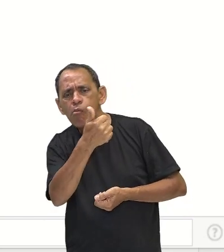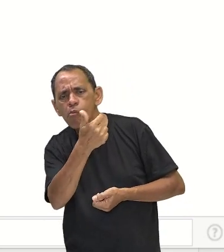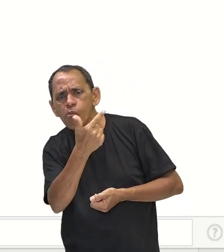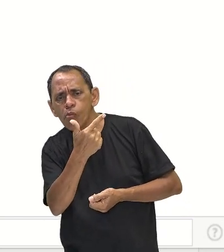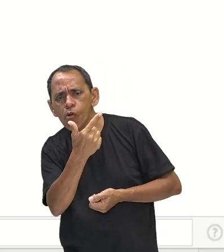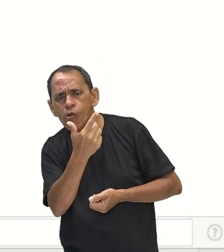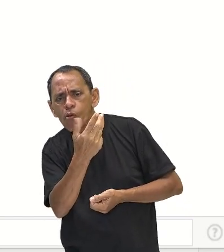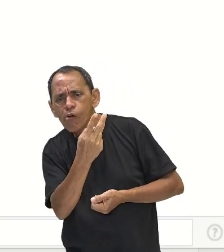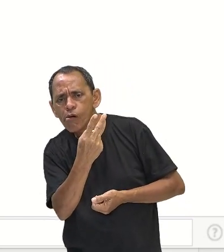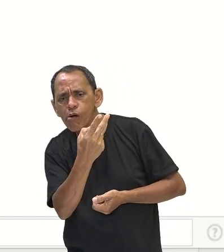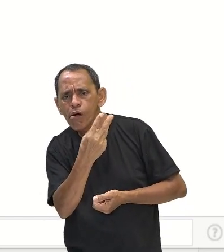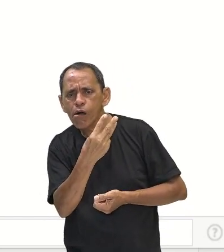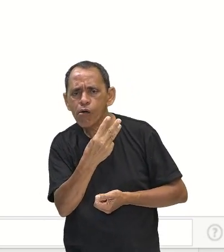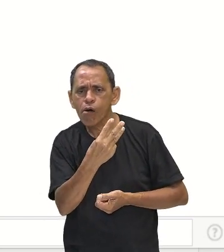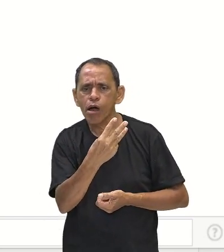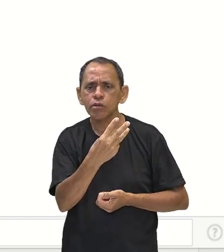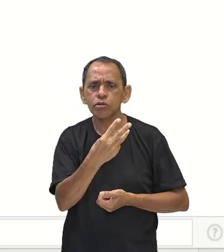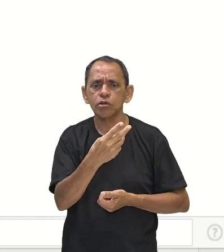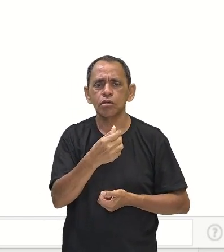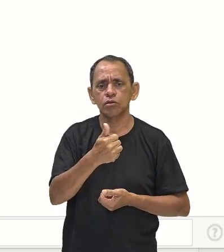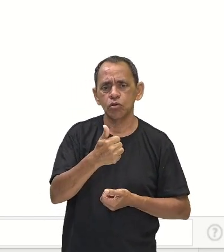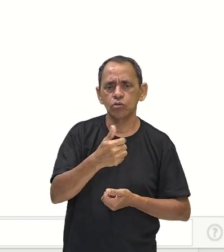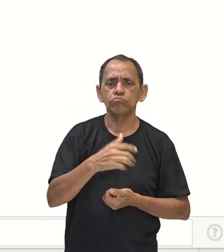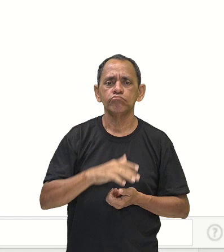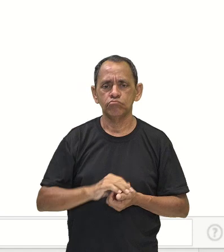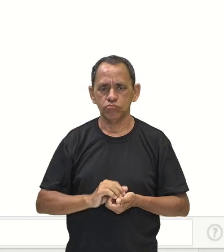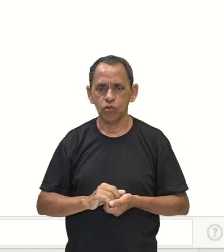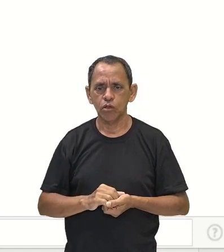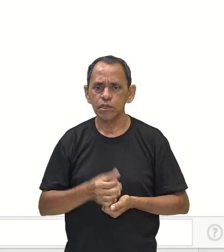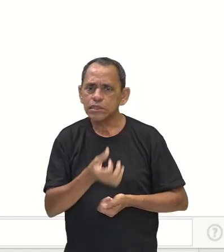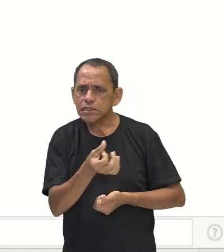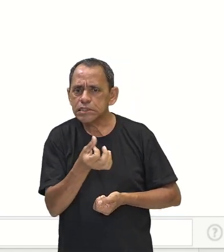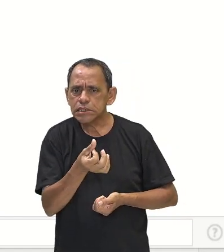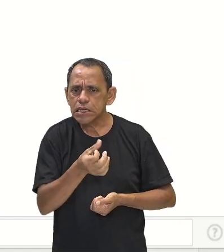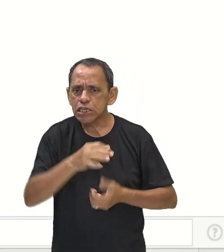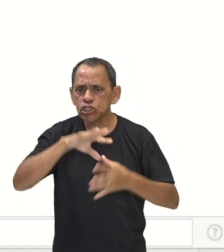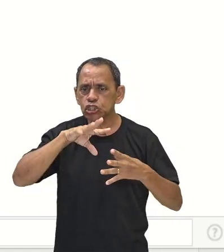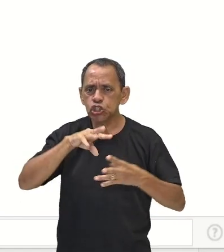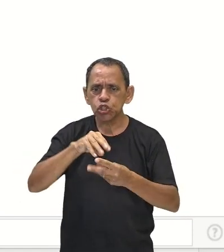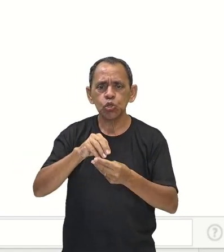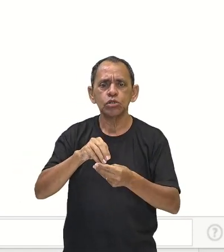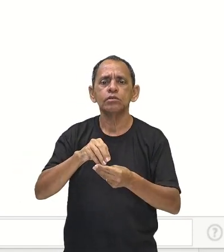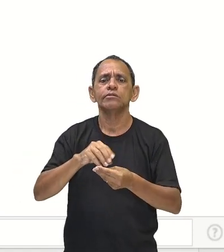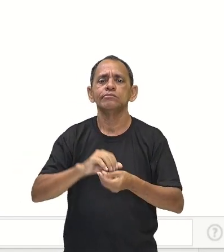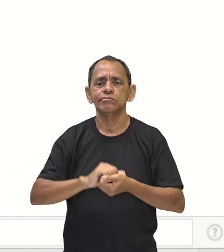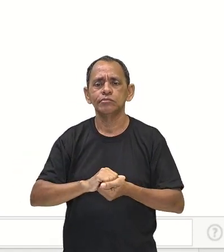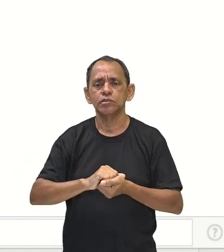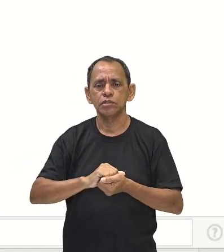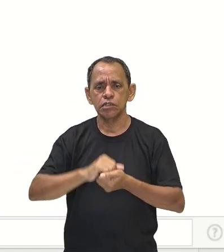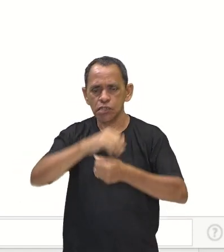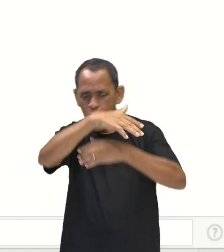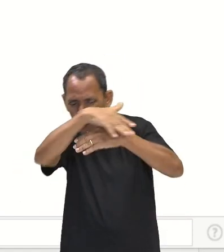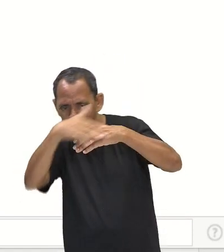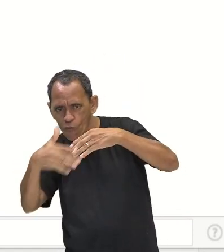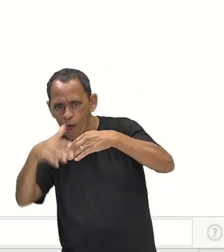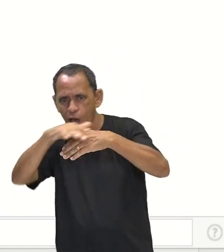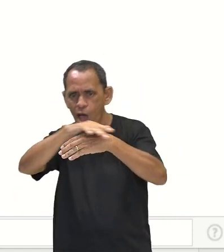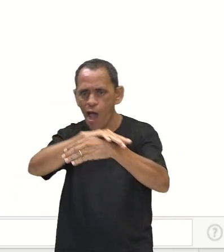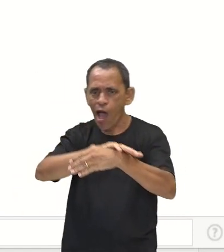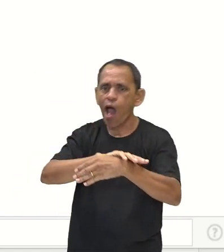2, 3, 4, 5, 6 faces, né? Todas as faces com a mesma